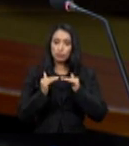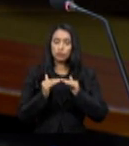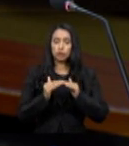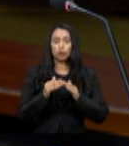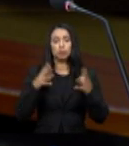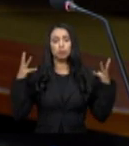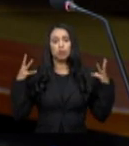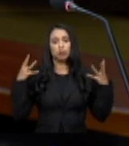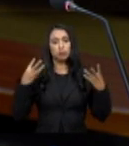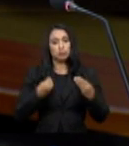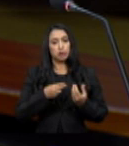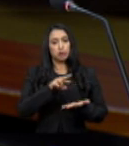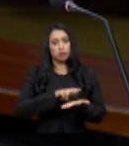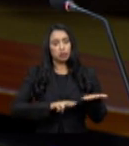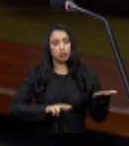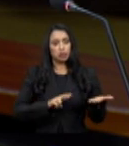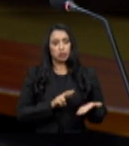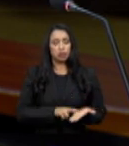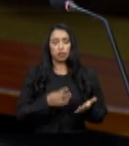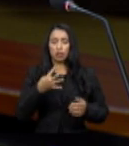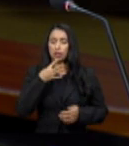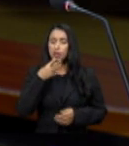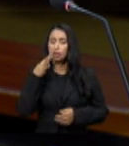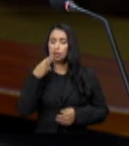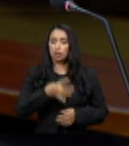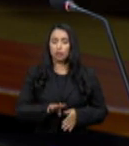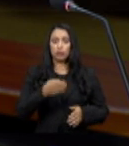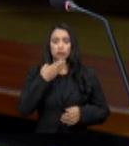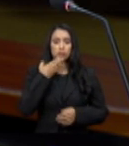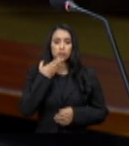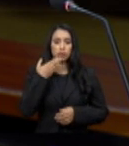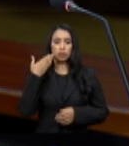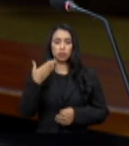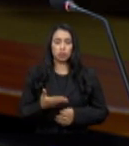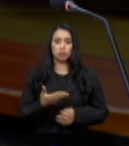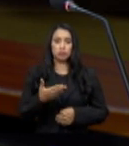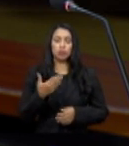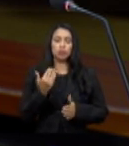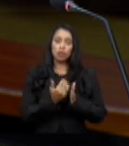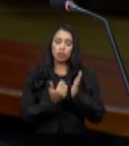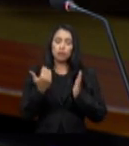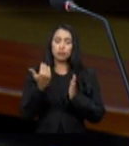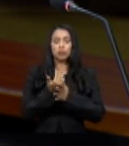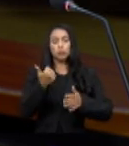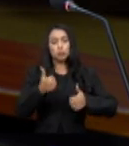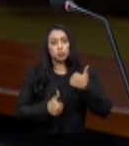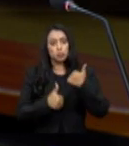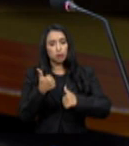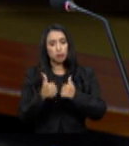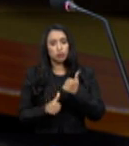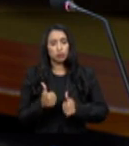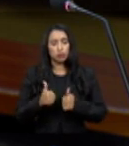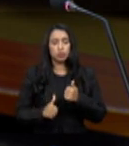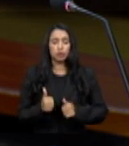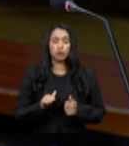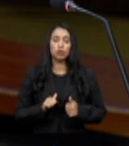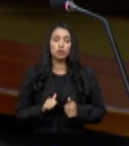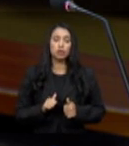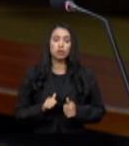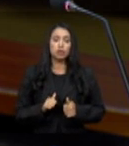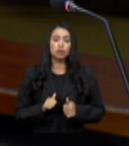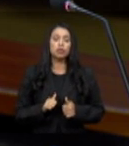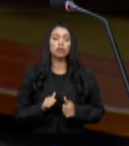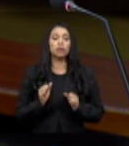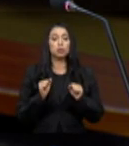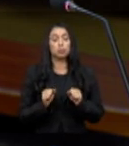relator no que assento não conhecimento do pedido e avançando para o exame o que pode se chamar a